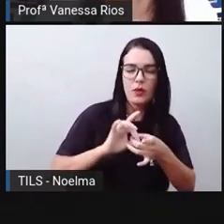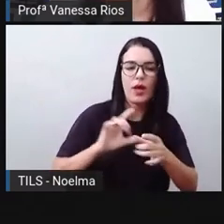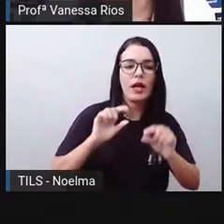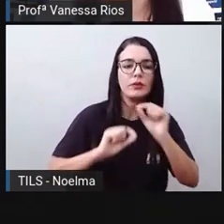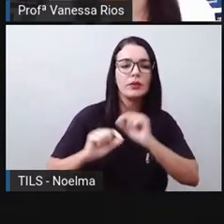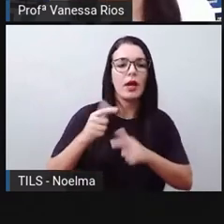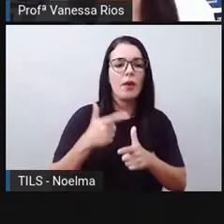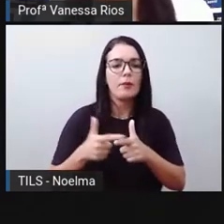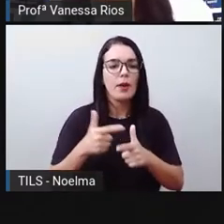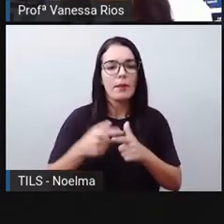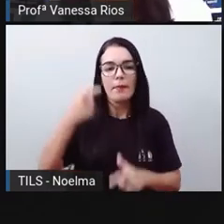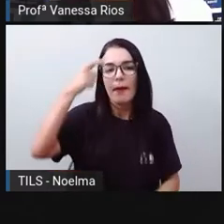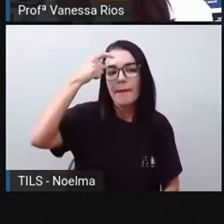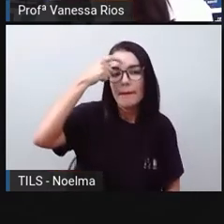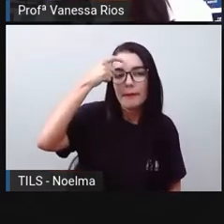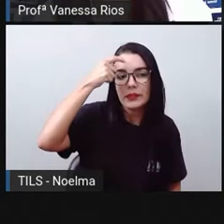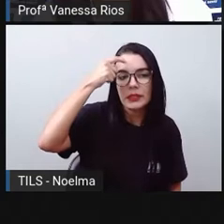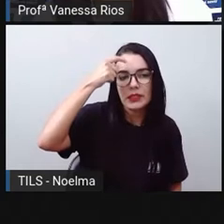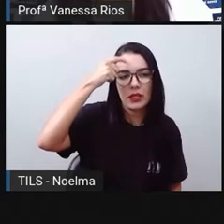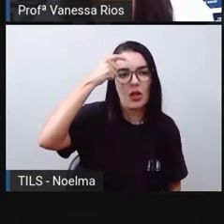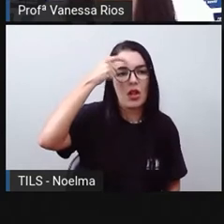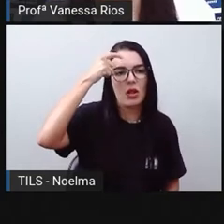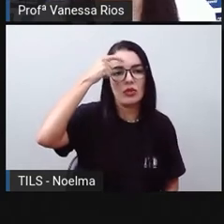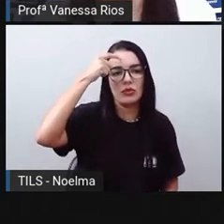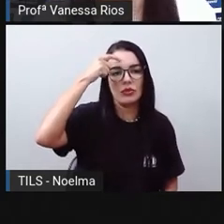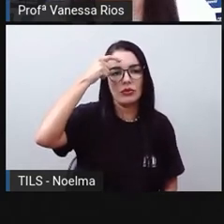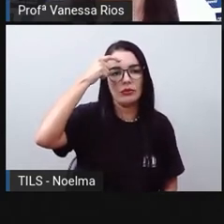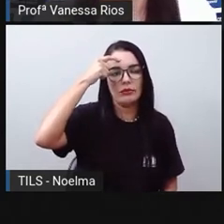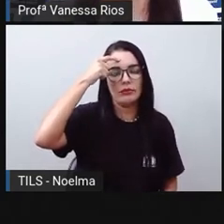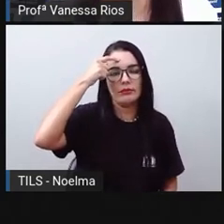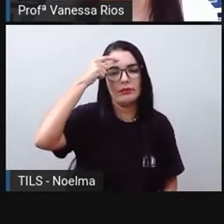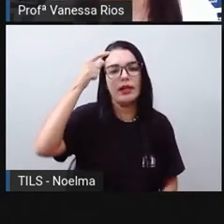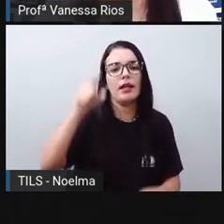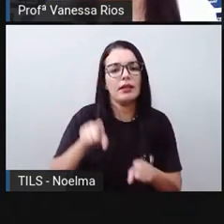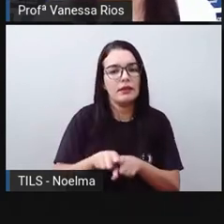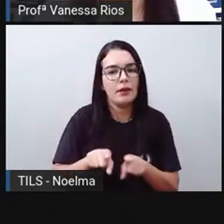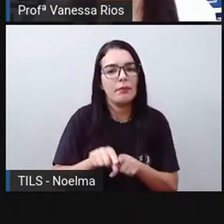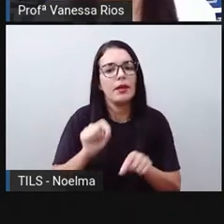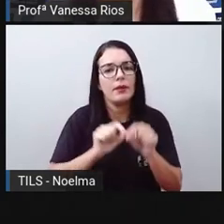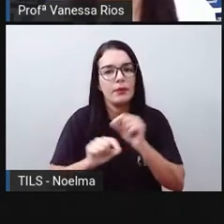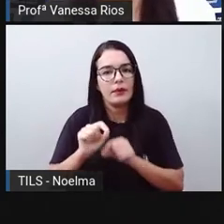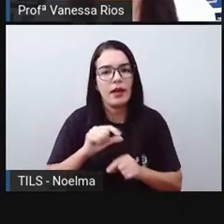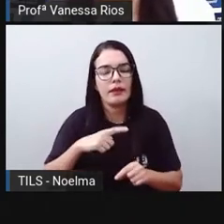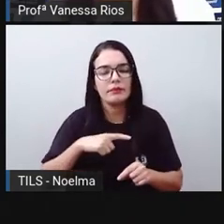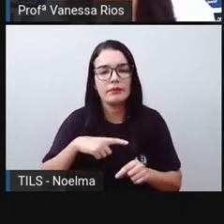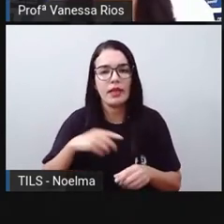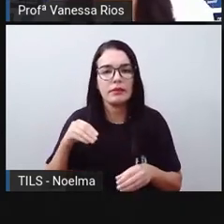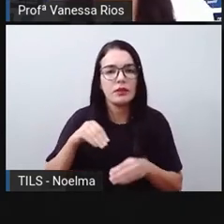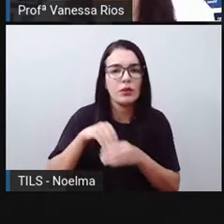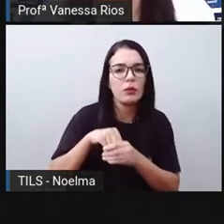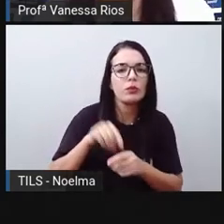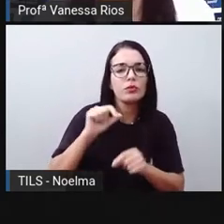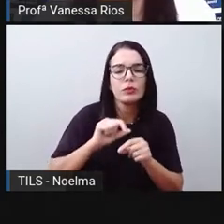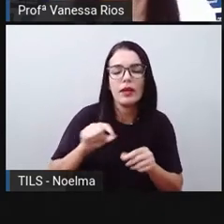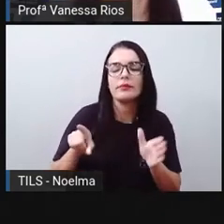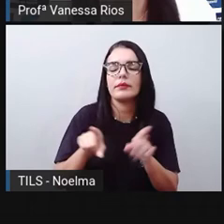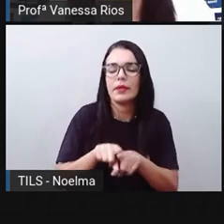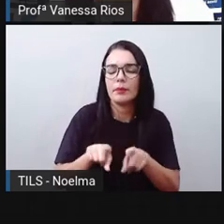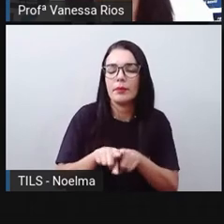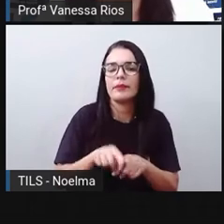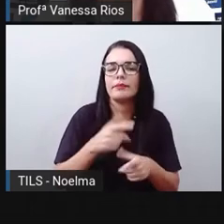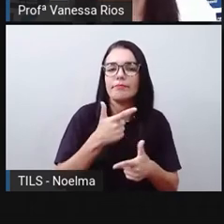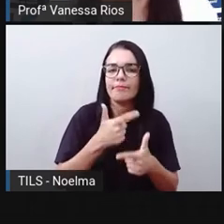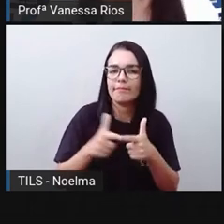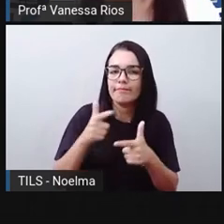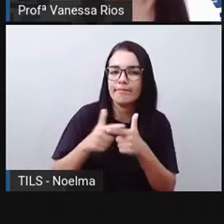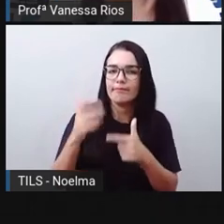emocional, a um problema psicológico, que se enquadra dentro dos vários distúrbios